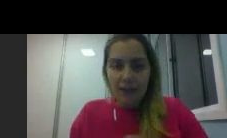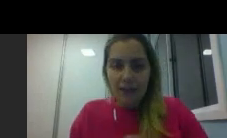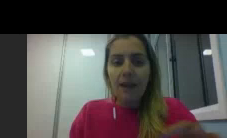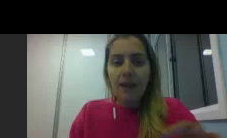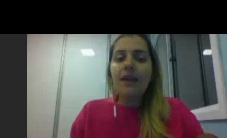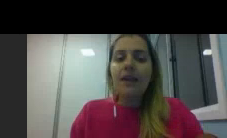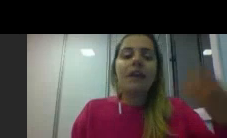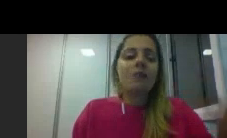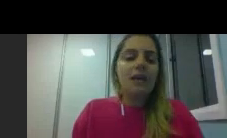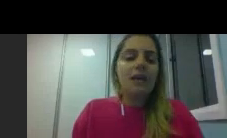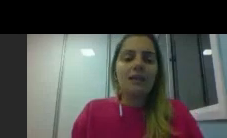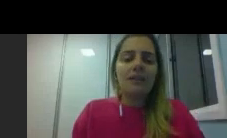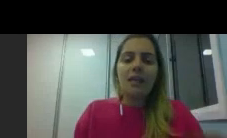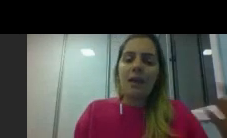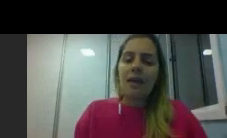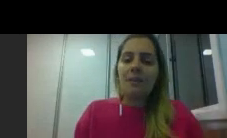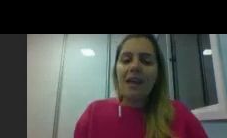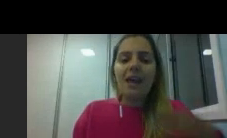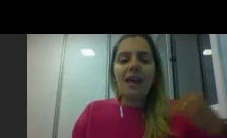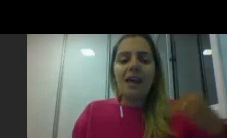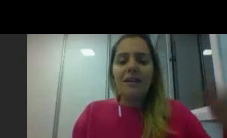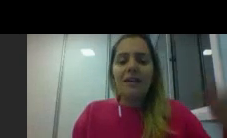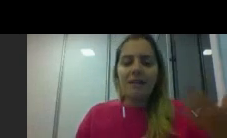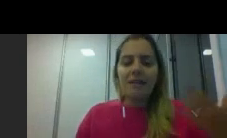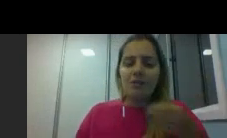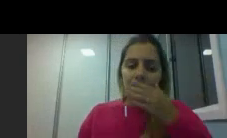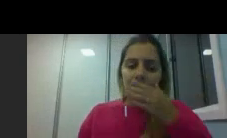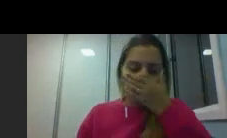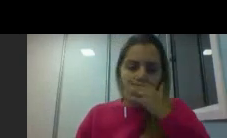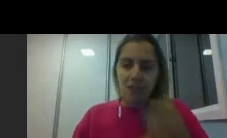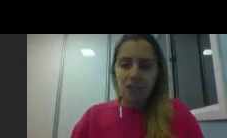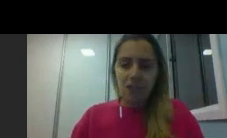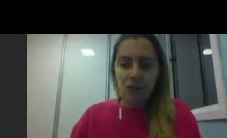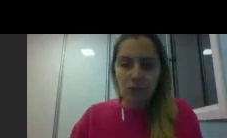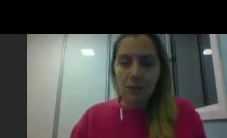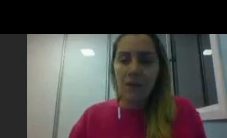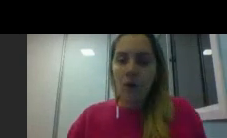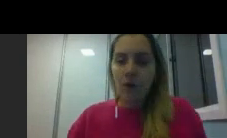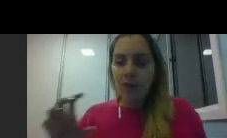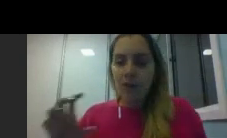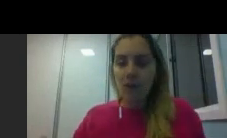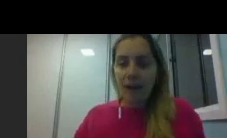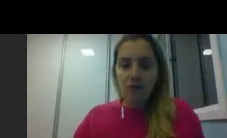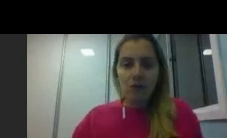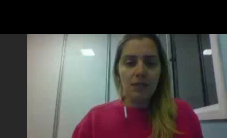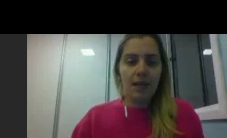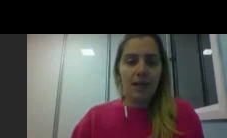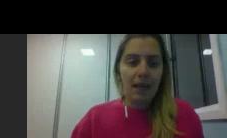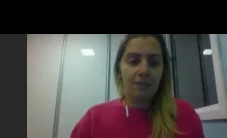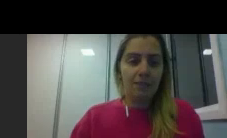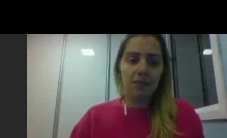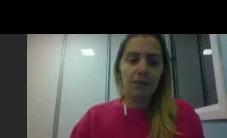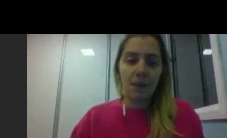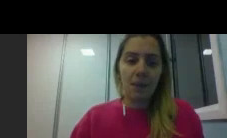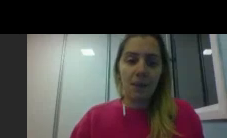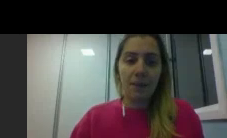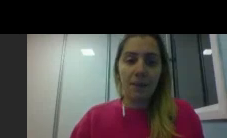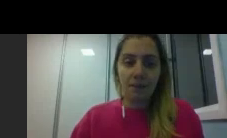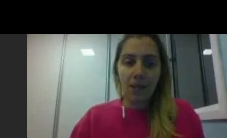que a gente vai entender. E temos ainda o sistema NN, tem uma série de outros sistemas que a gente usa. O que a gente mais usa